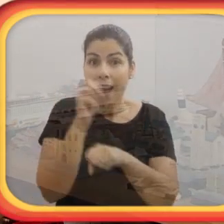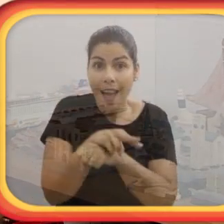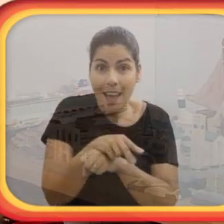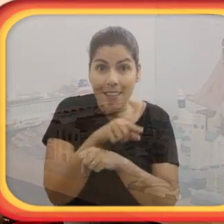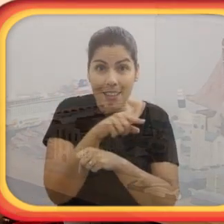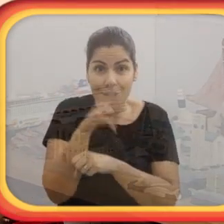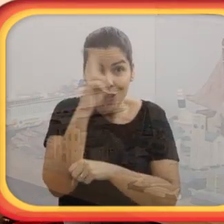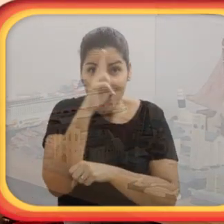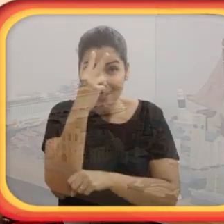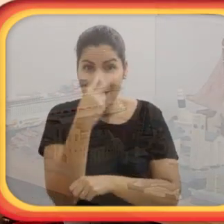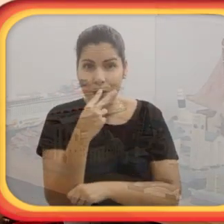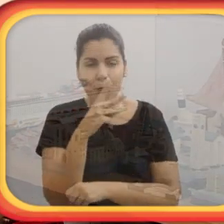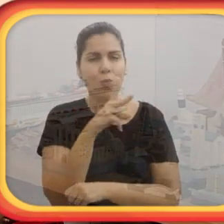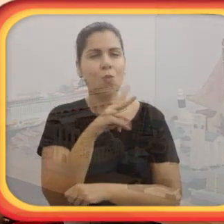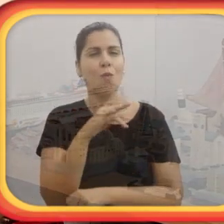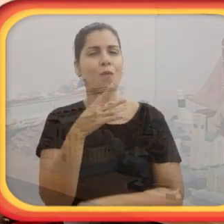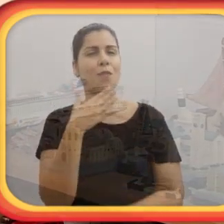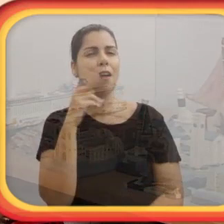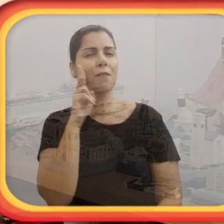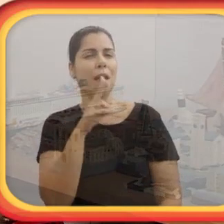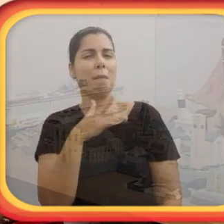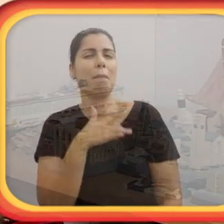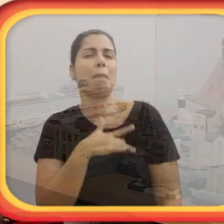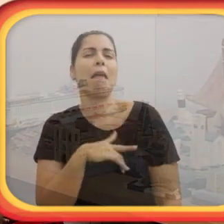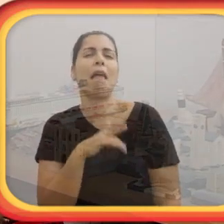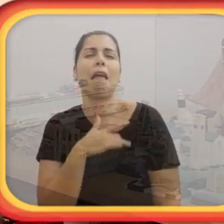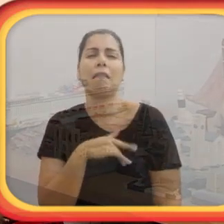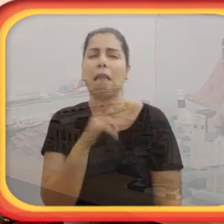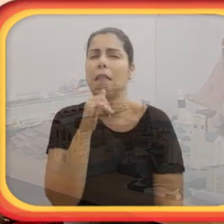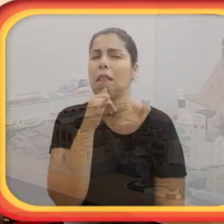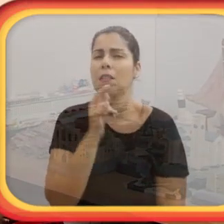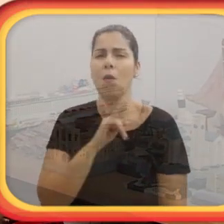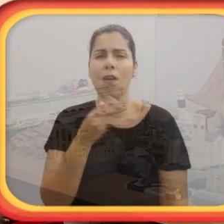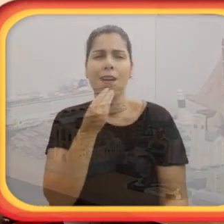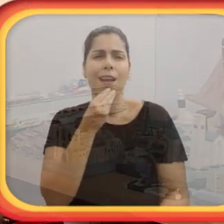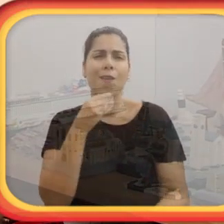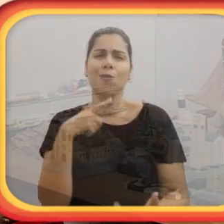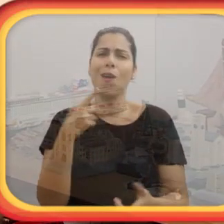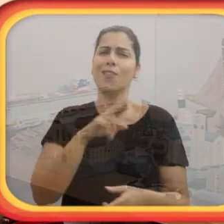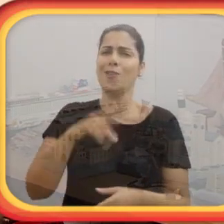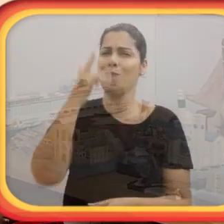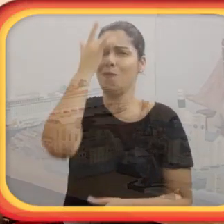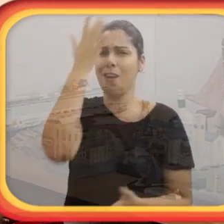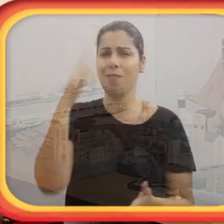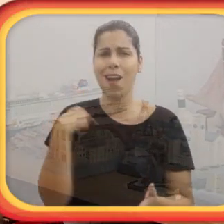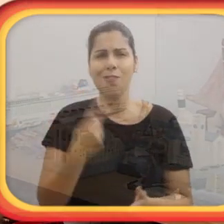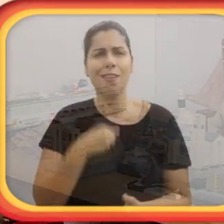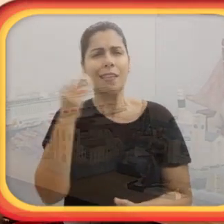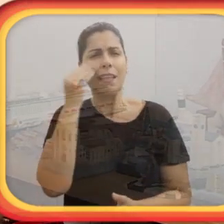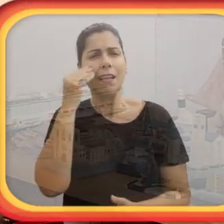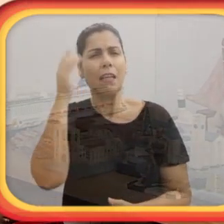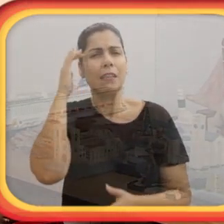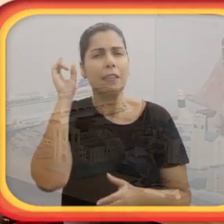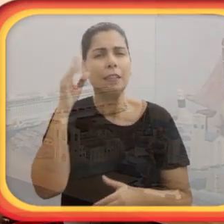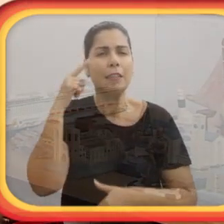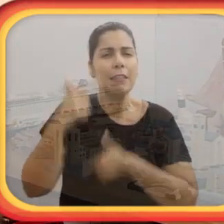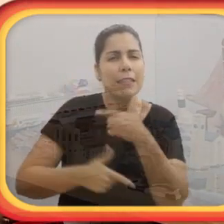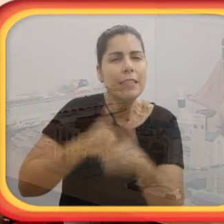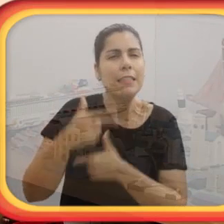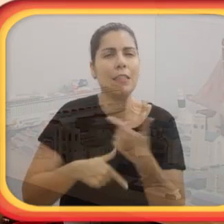Cego não vai ver pena, não vai ver tristeza. Claro que a nossa vida não é sempre fácil, a gente dá muito com a cabeça no poste, literalmente,